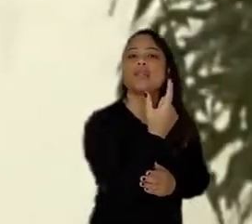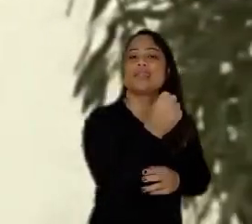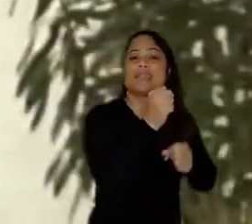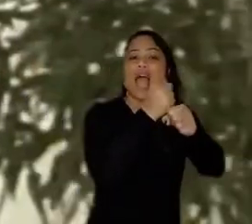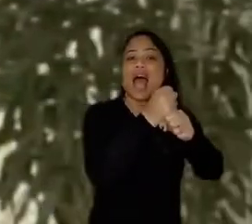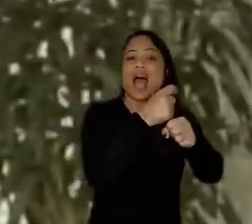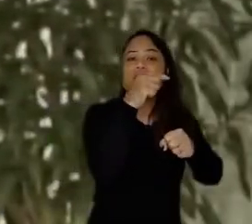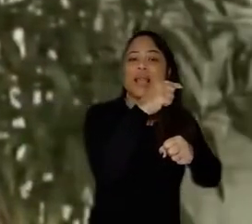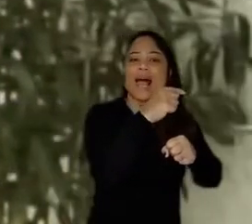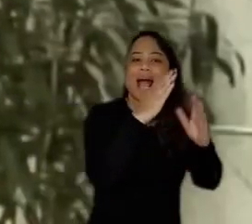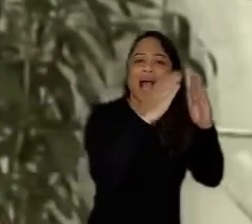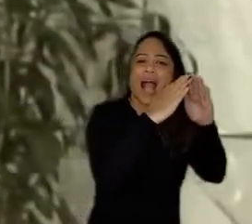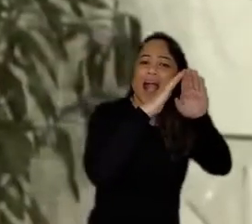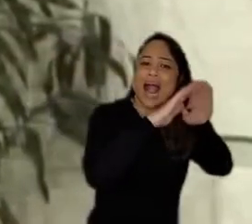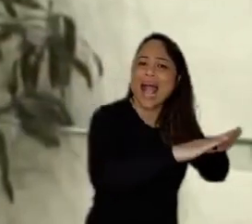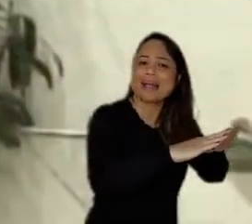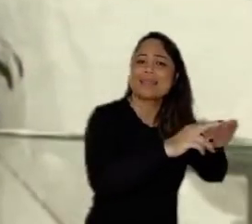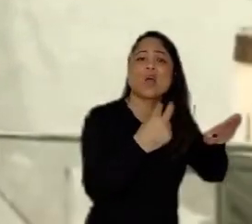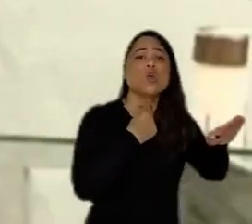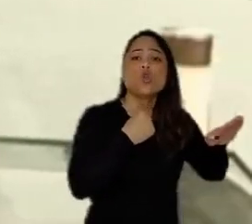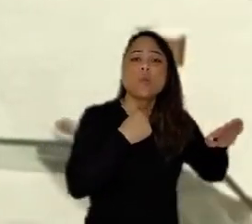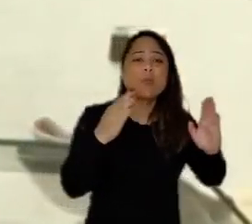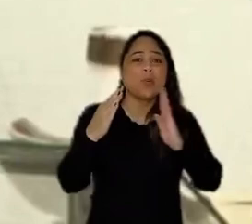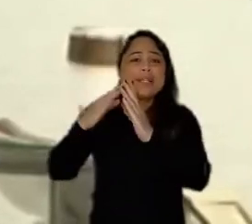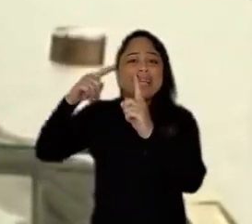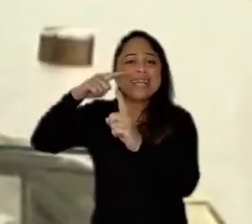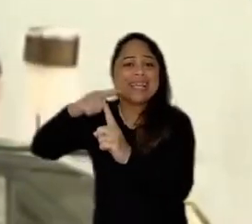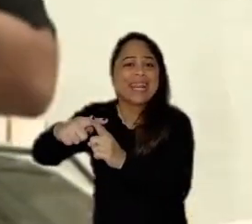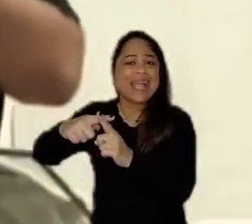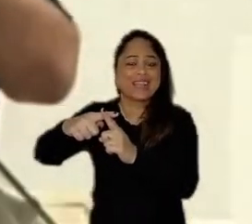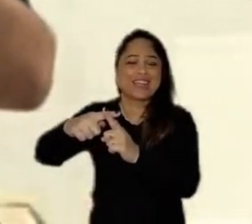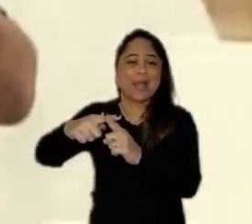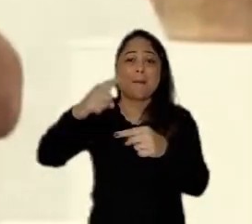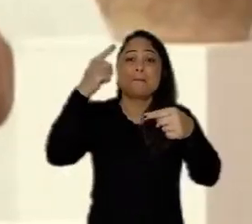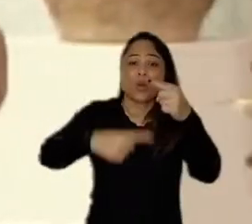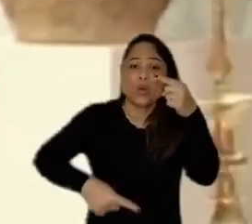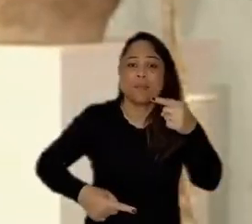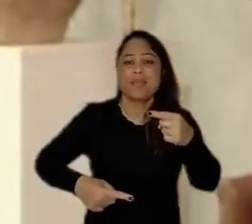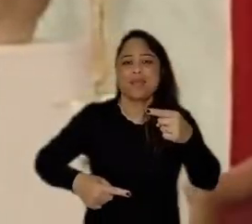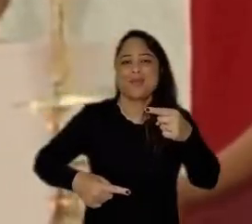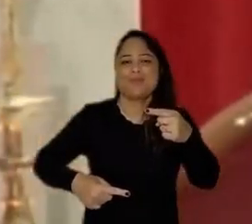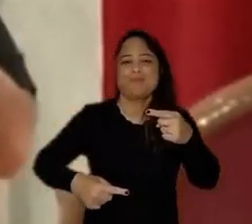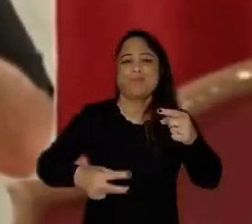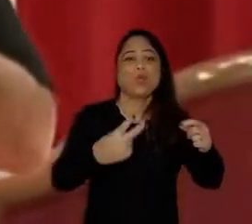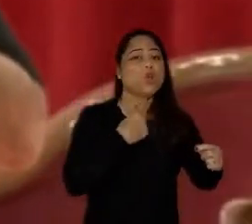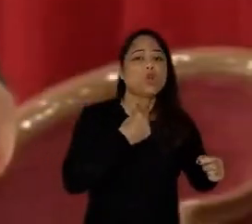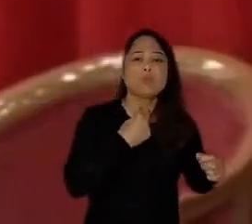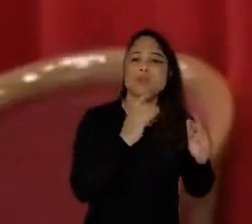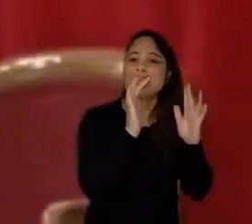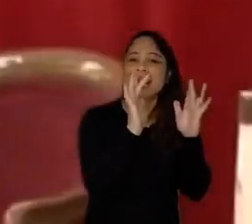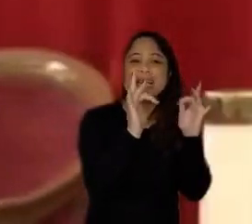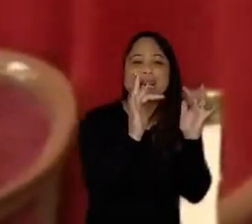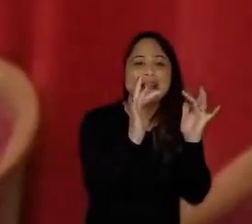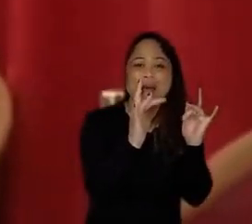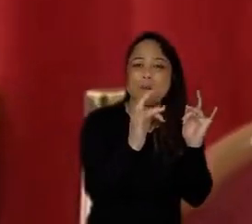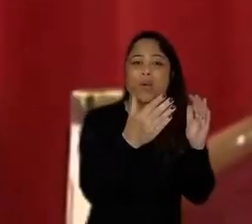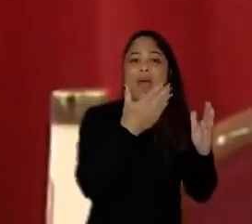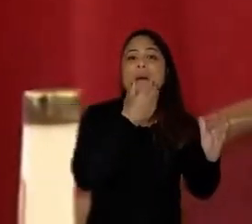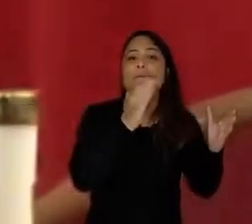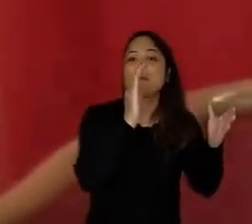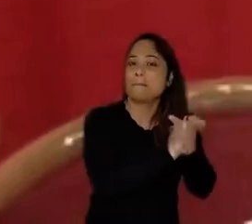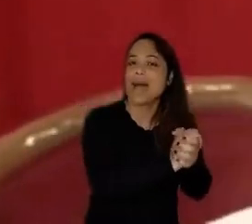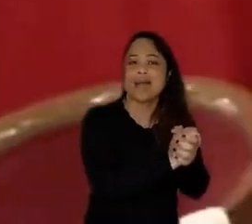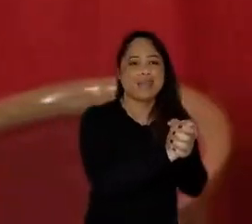igreja, porque a mulher no período menstrual era proibida de cultuar. Há 12 anos ela não namorava com o seu